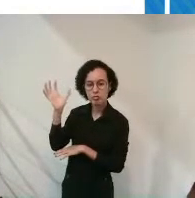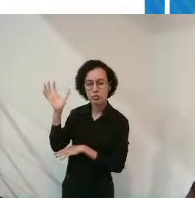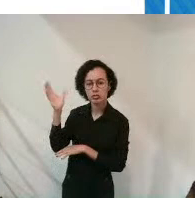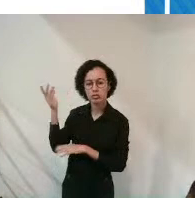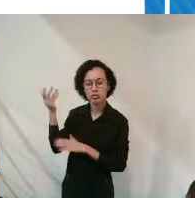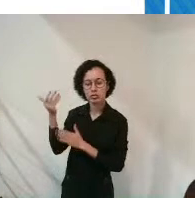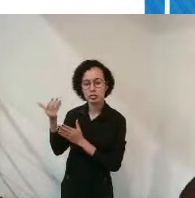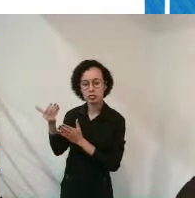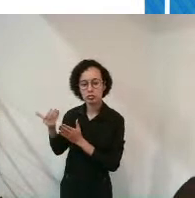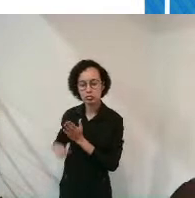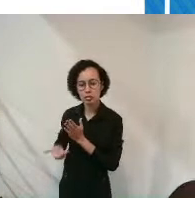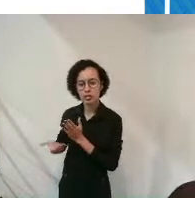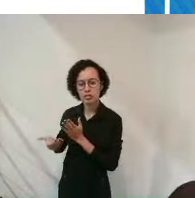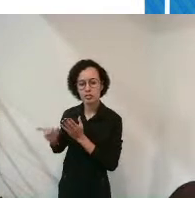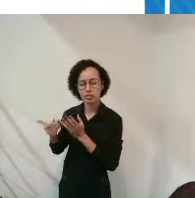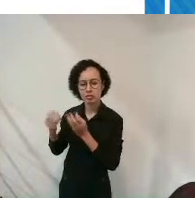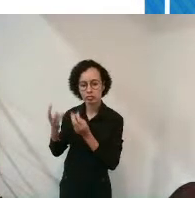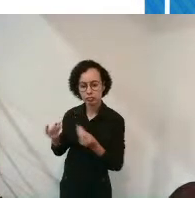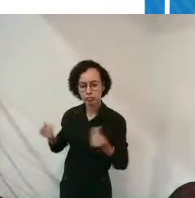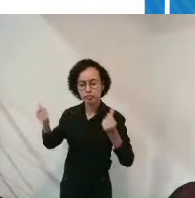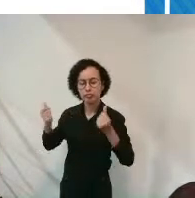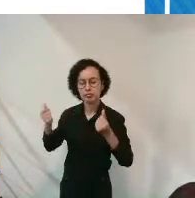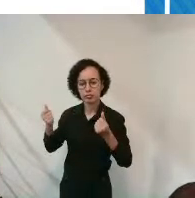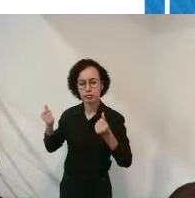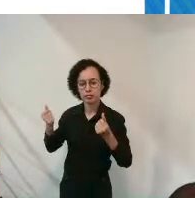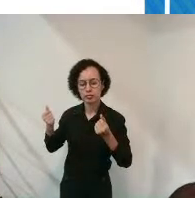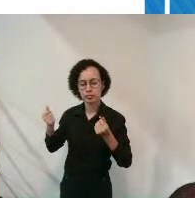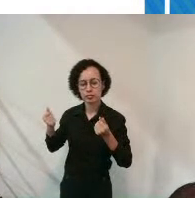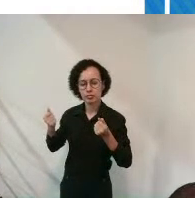de biodiversidade e a contaminação de